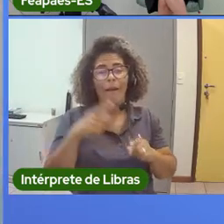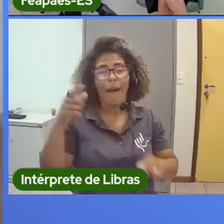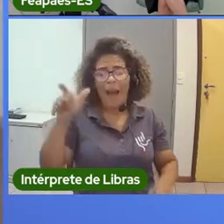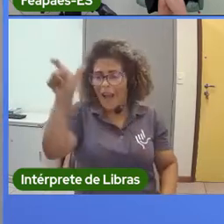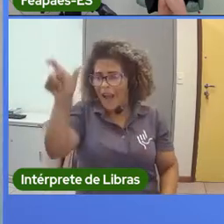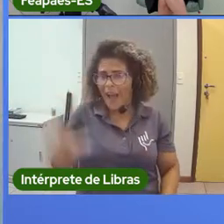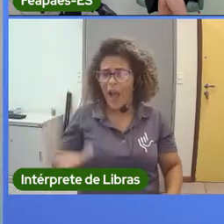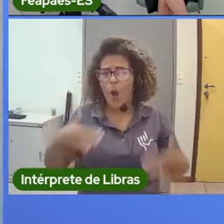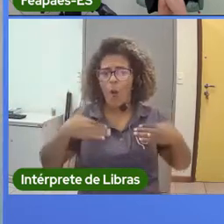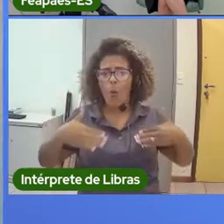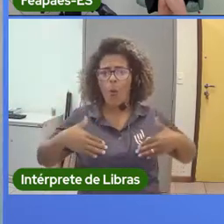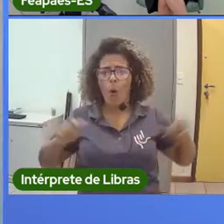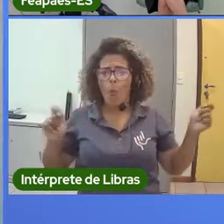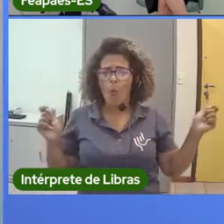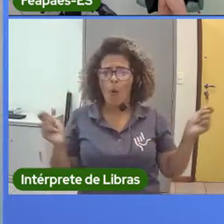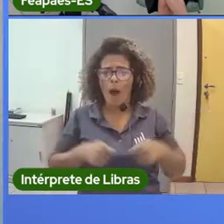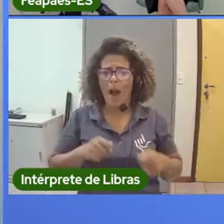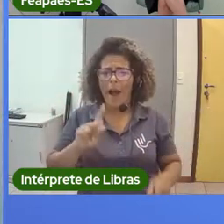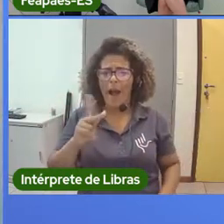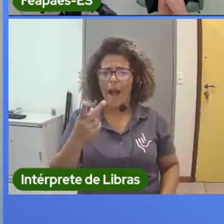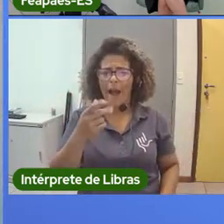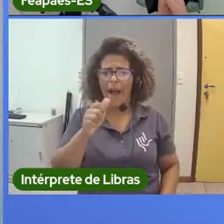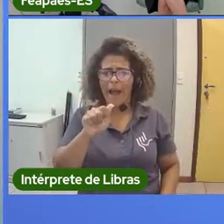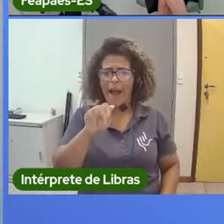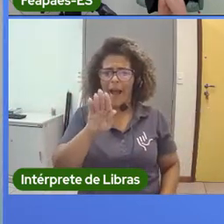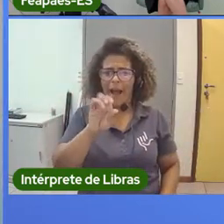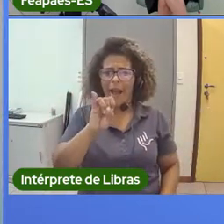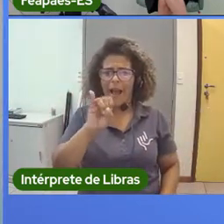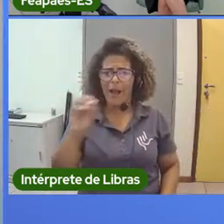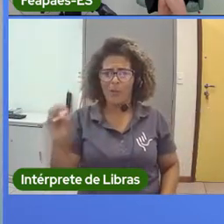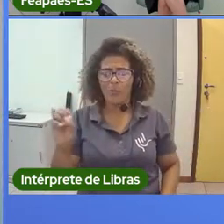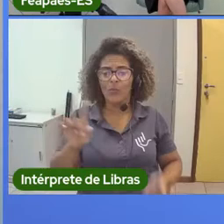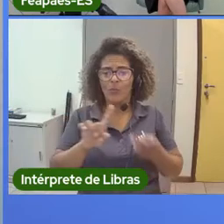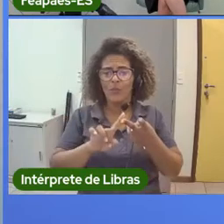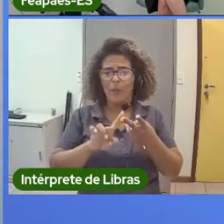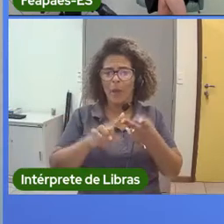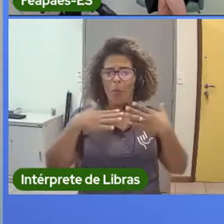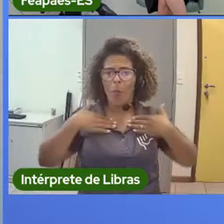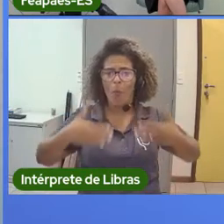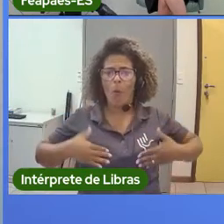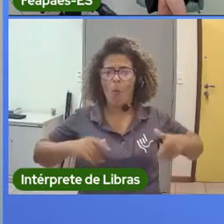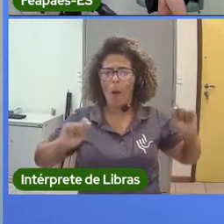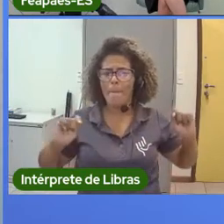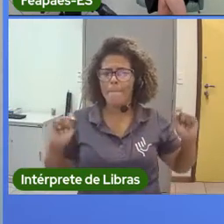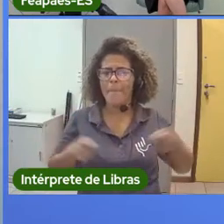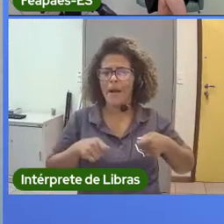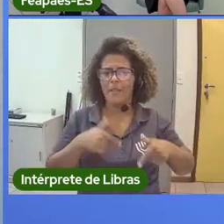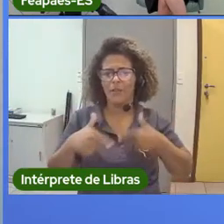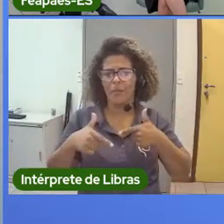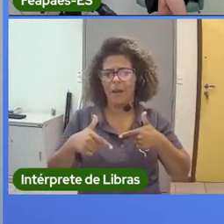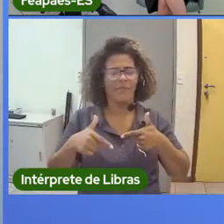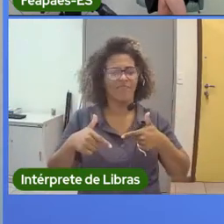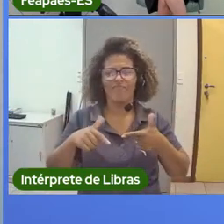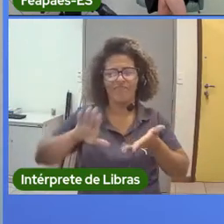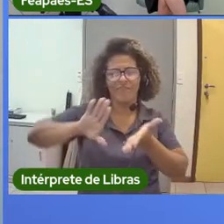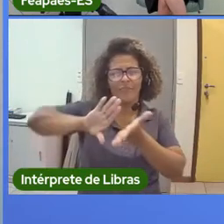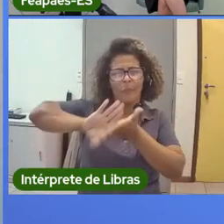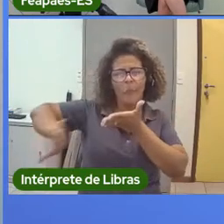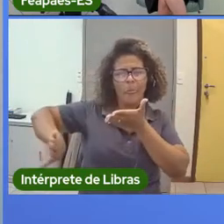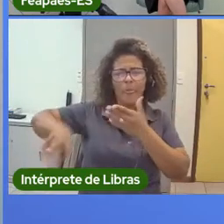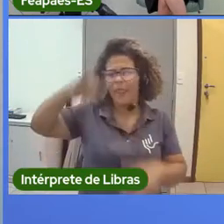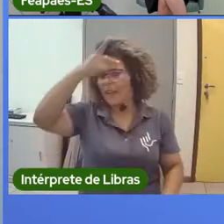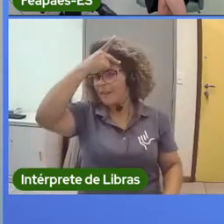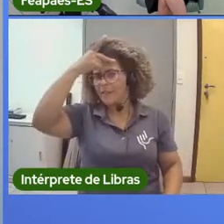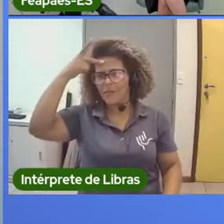corpo capaz para o trabalho, e fez com que as pessoas com deficiência sempre foram vistas como essas pessoas que não estavam